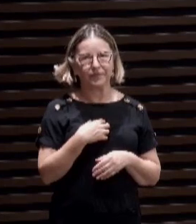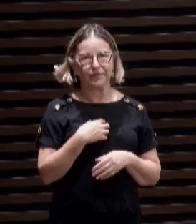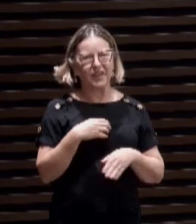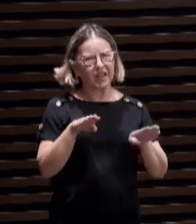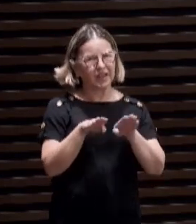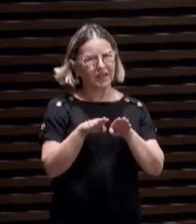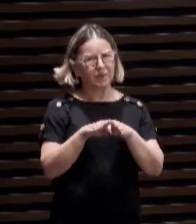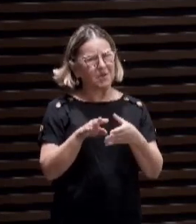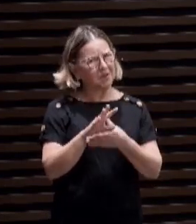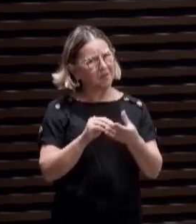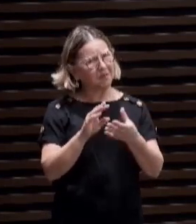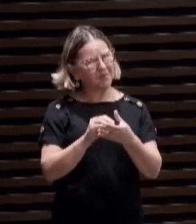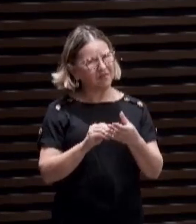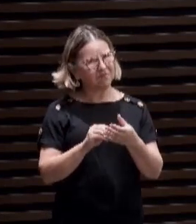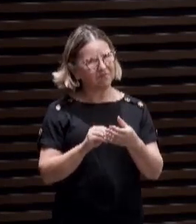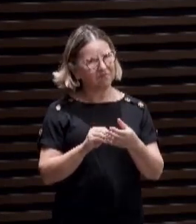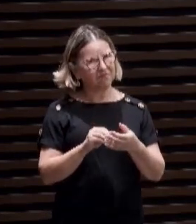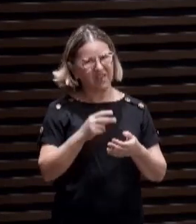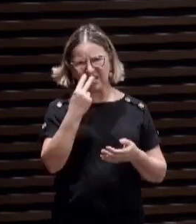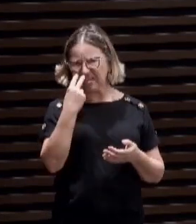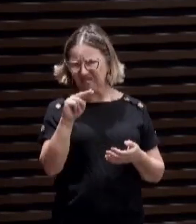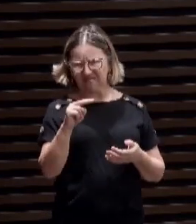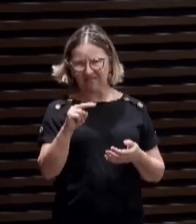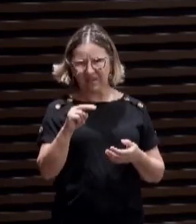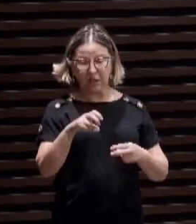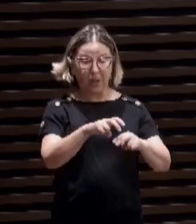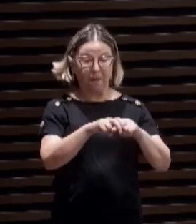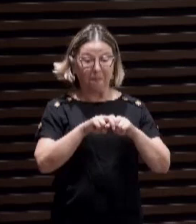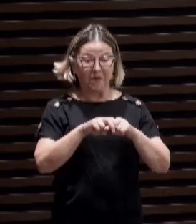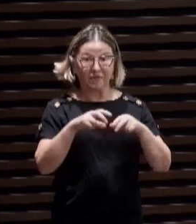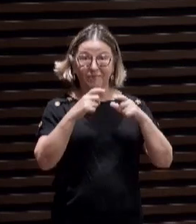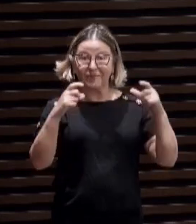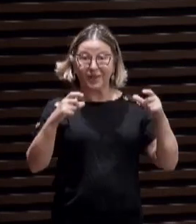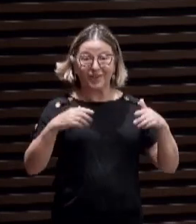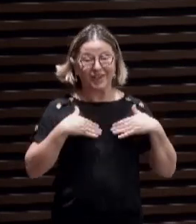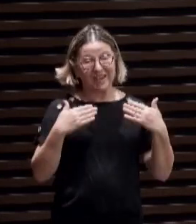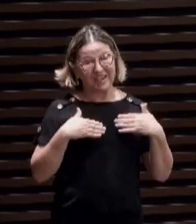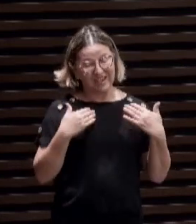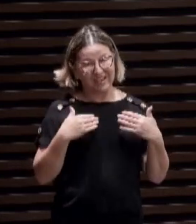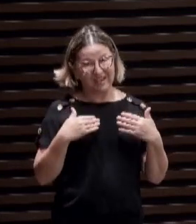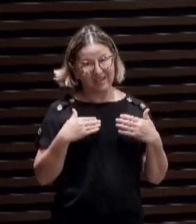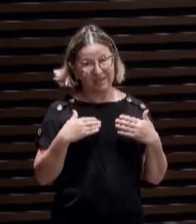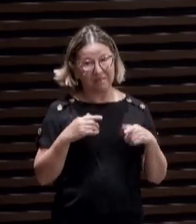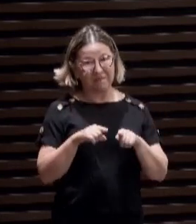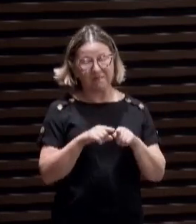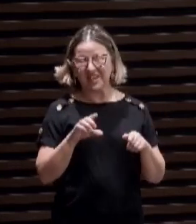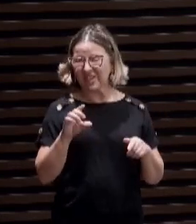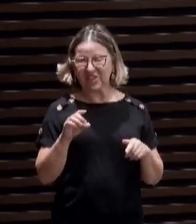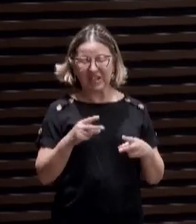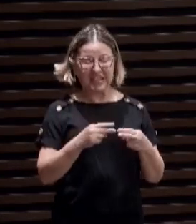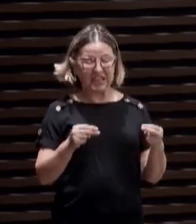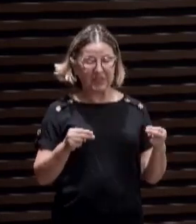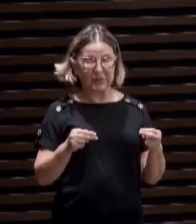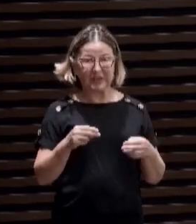motivo maior de alegria, de vida, a não ser nas coisas passageiras. E se elas são